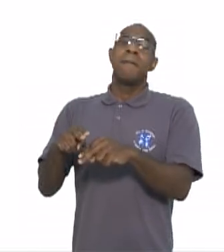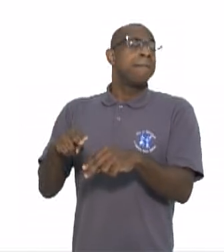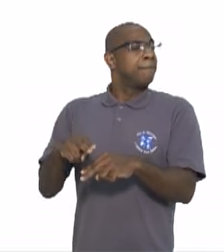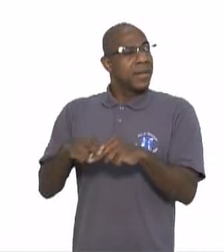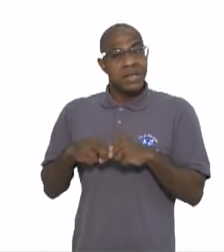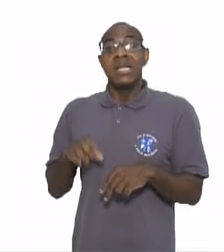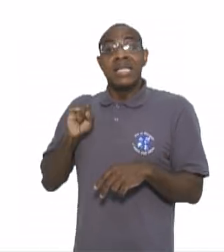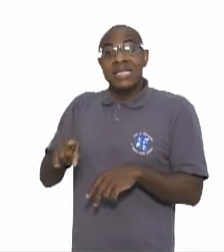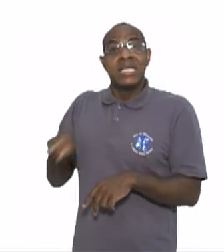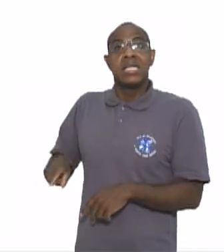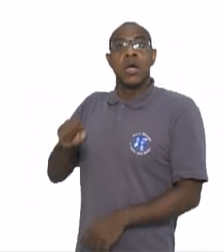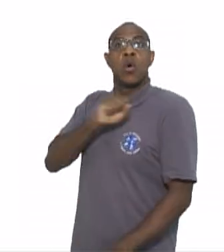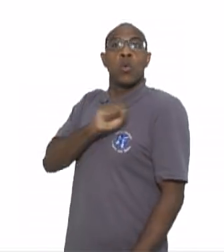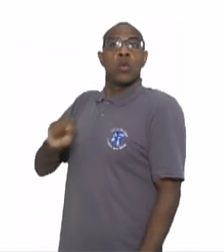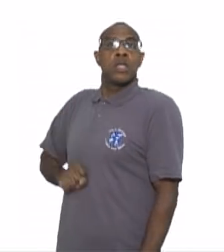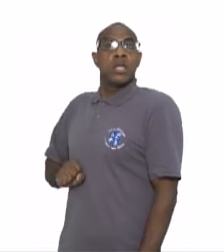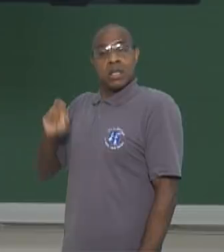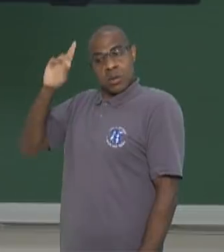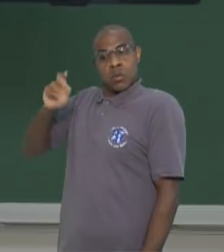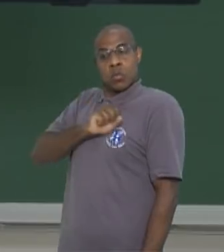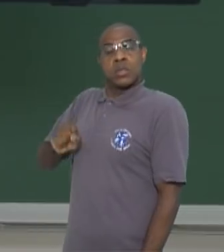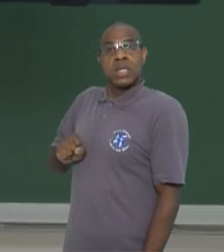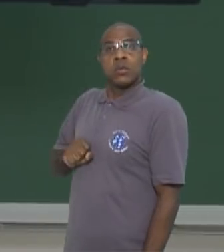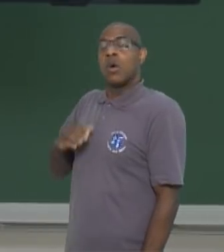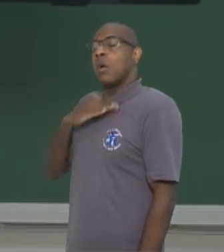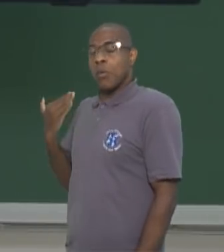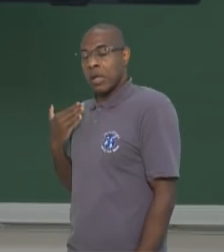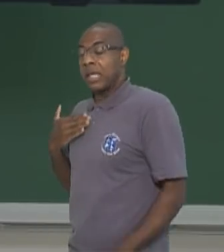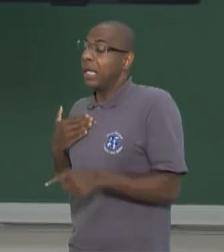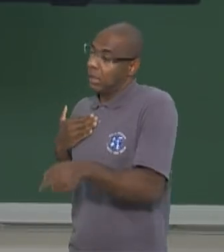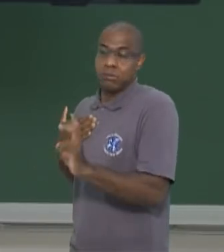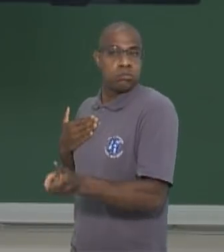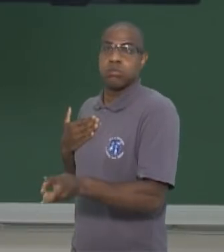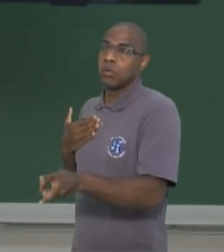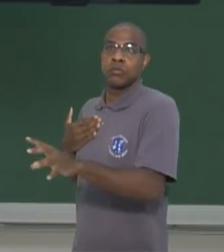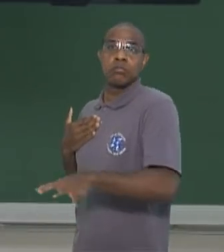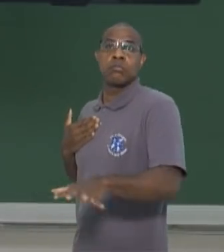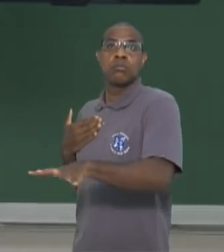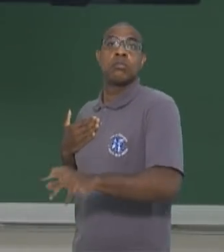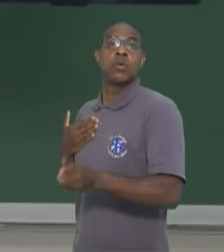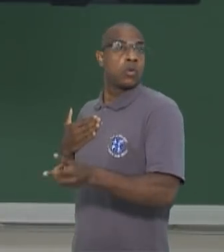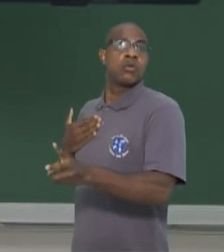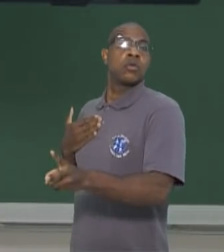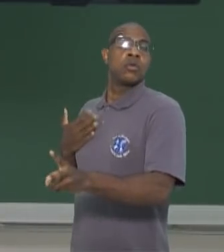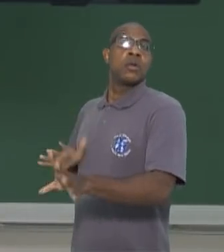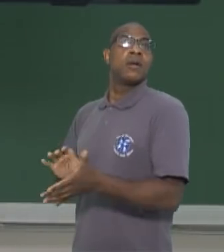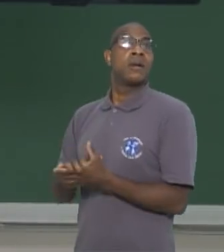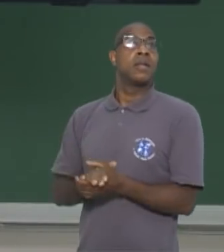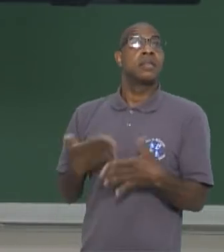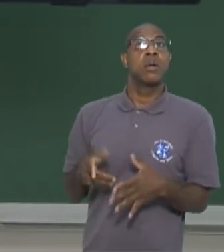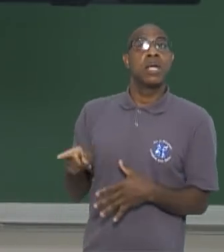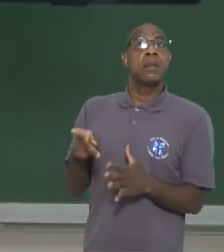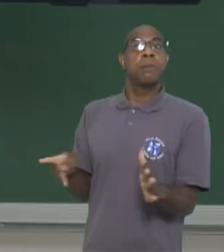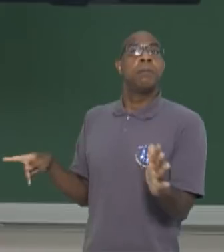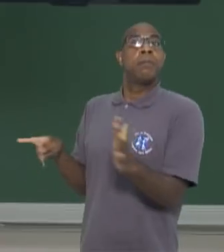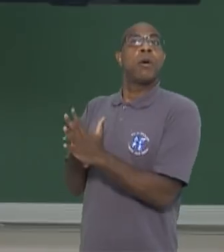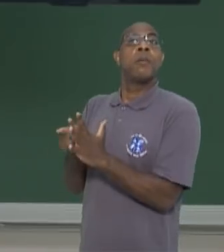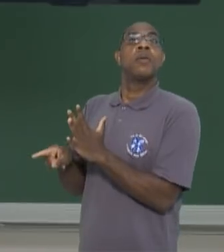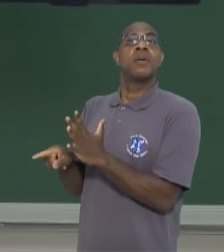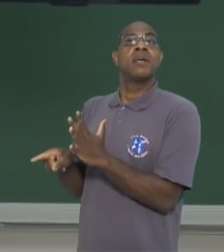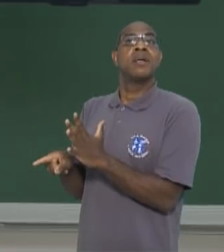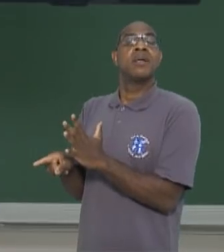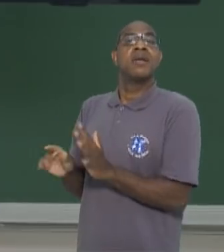senhor. Então ele não estava liberto da terra ao qual ele estava vinculado. Ele pertencia ao feudo, ou